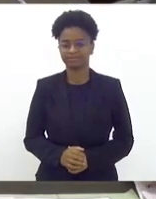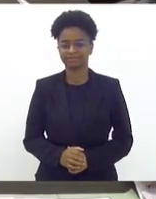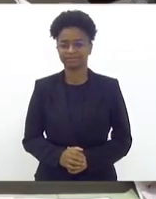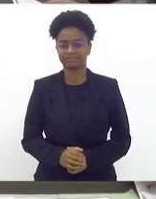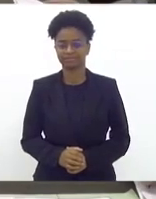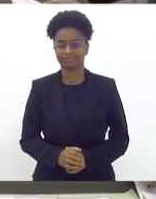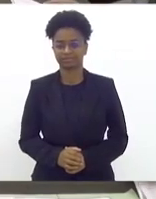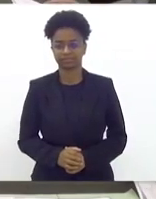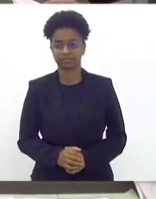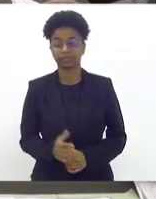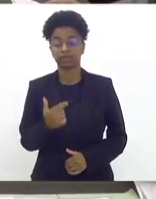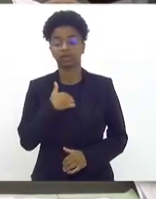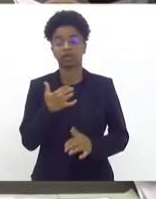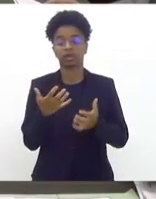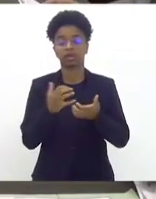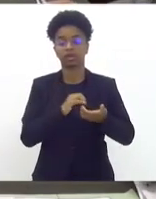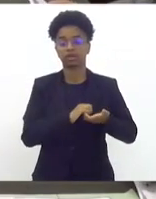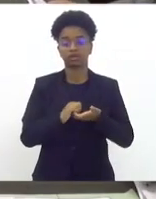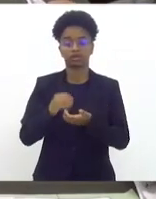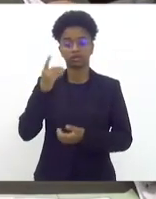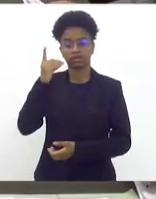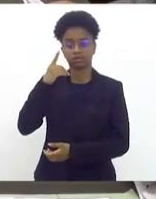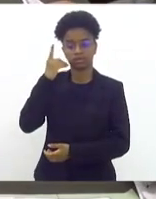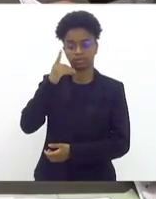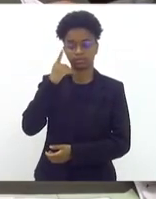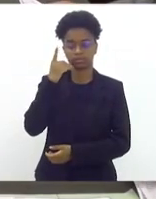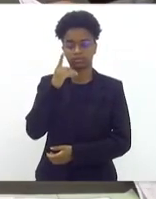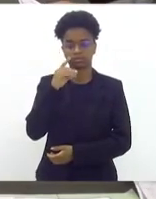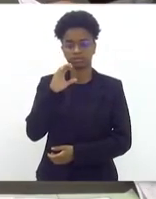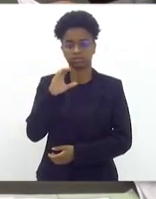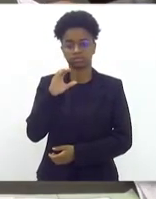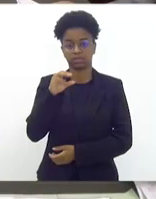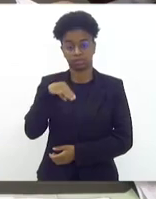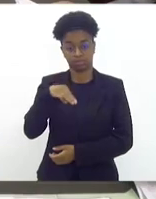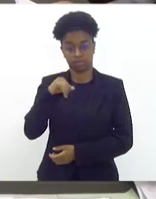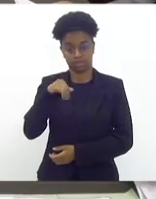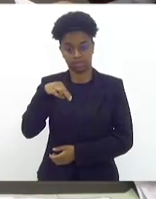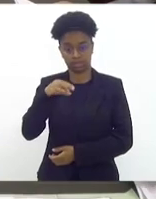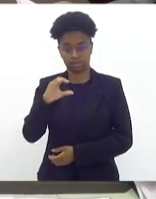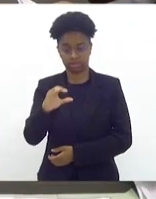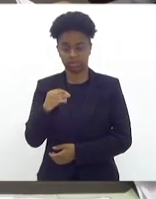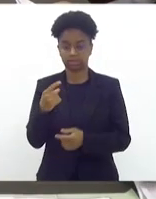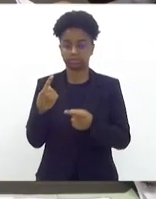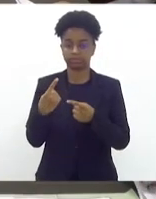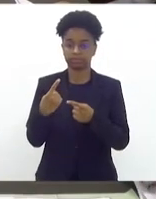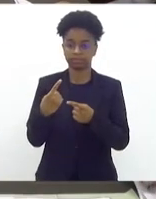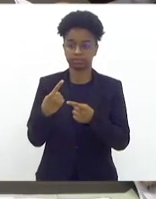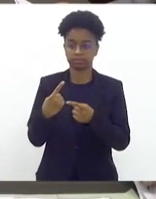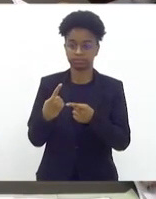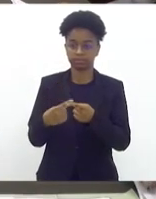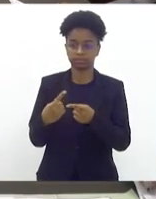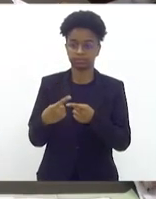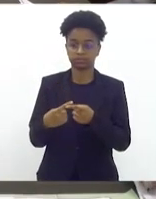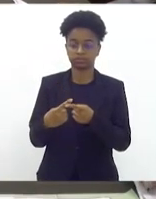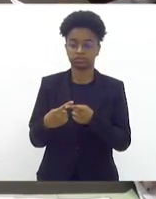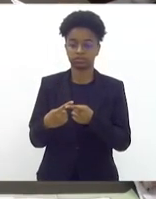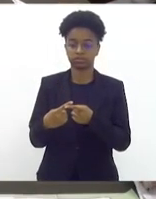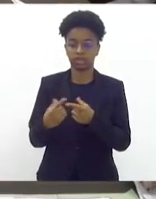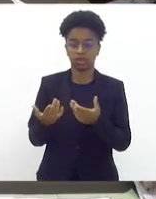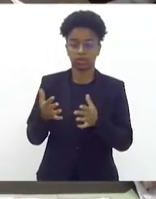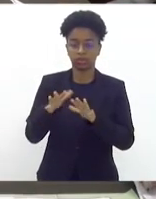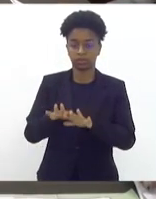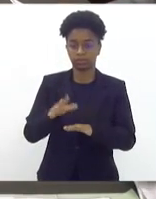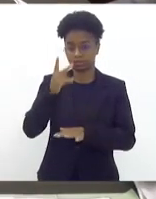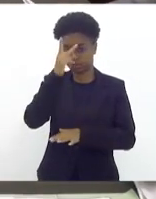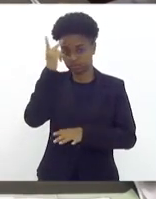O presidente, projeto, queria só saudar deputado o deputado Carlos Mink pela inclusão da pessoa com